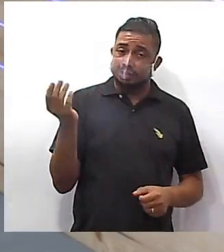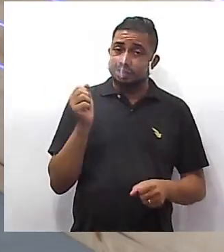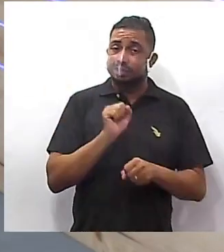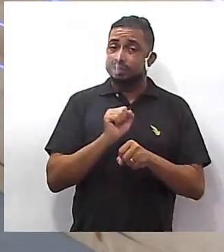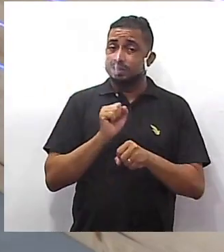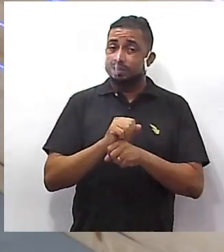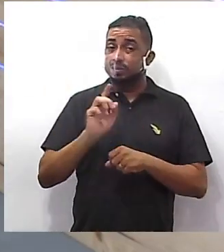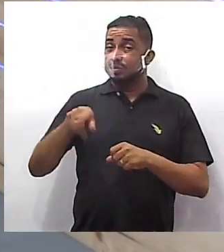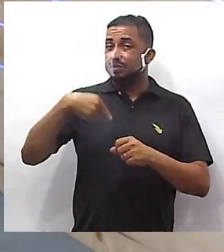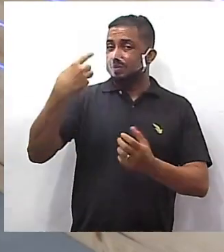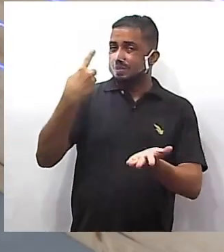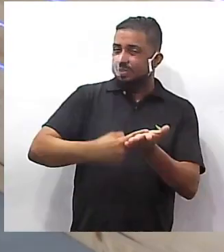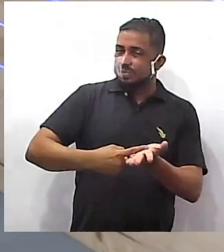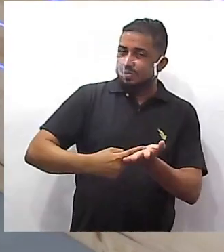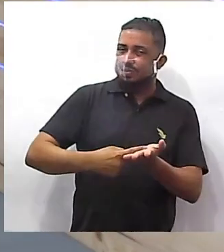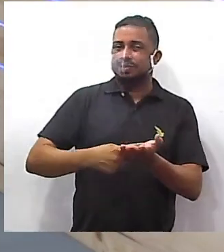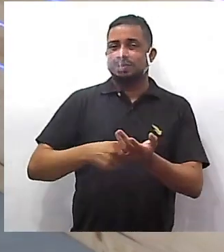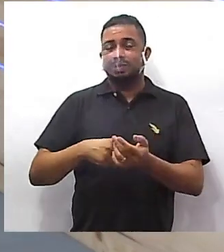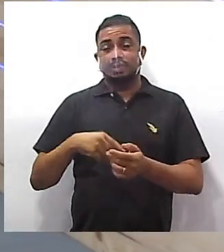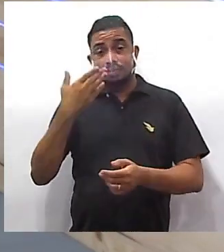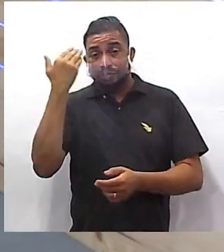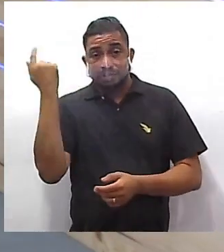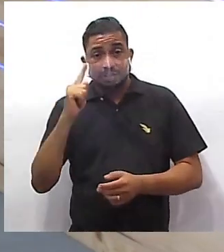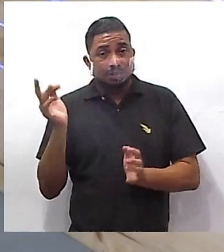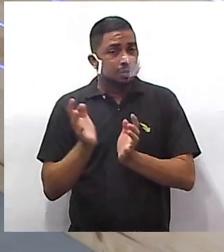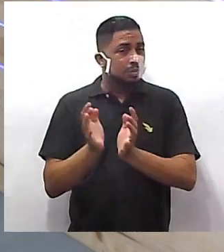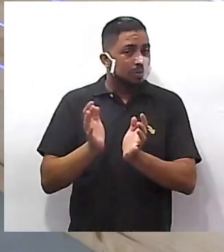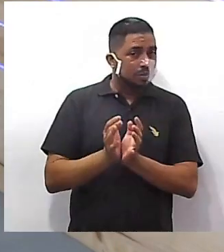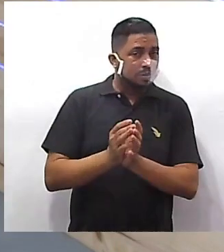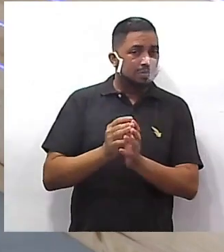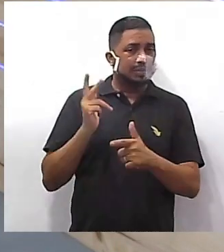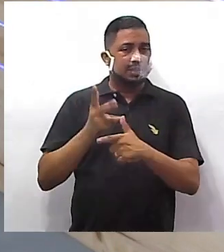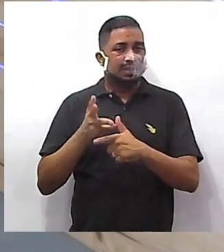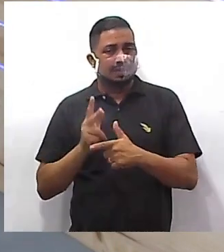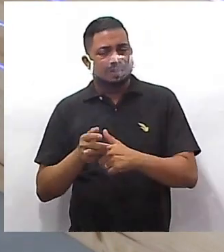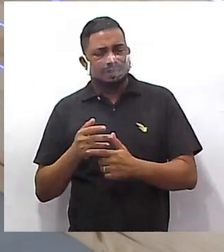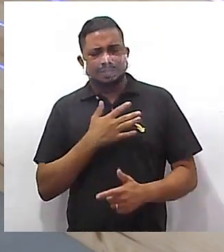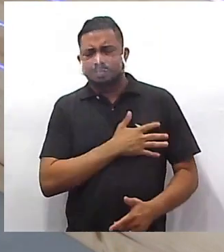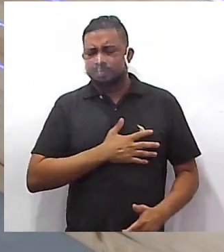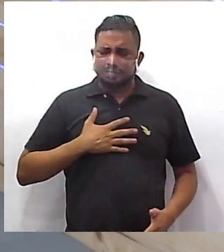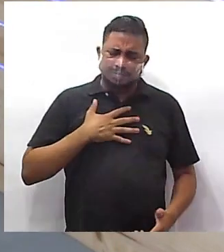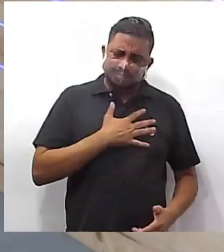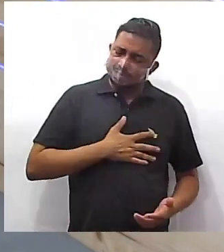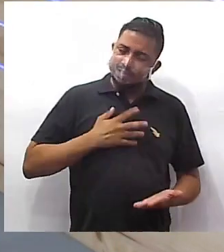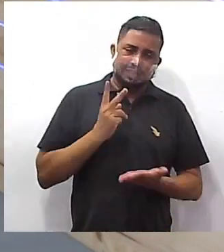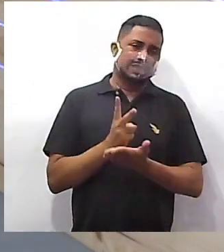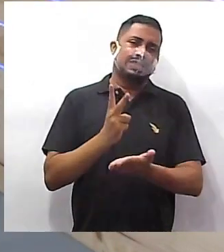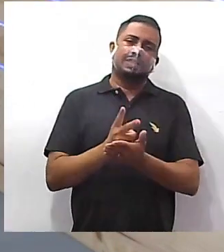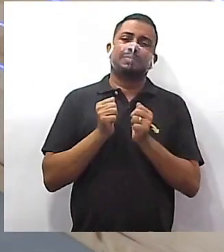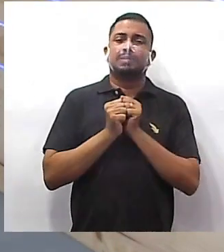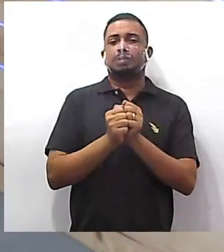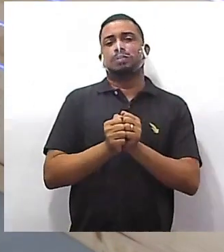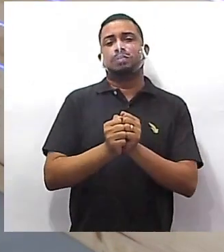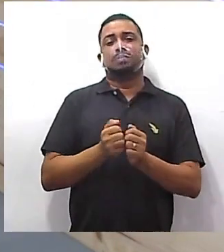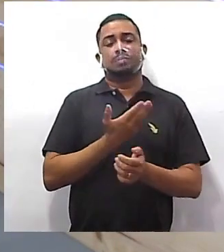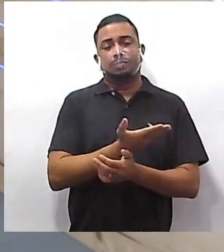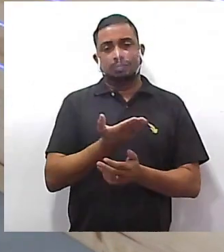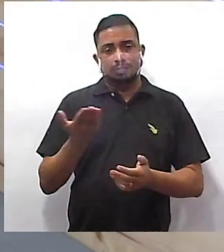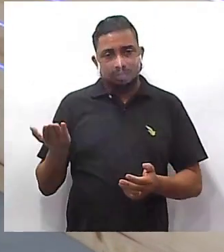não se esqueça das próximas lives do nosso grupo, tá? E é sempre um prazer estar aqui com vocês,